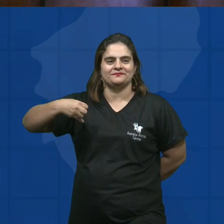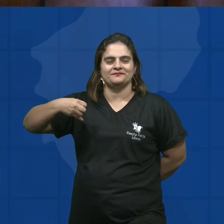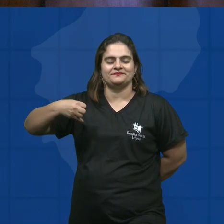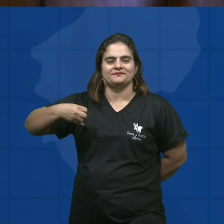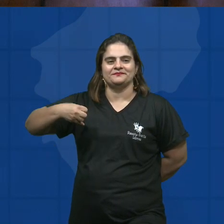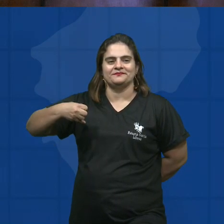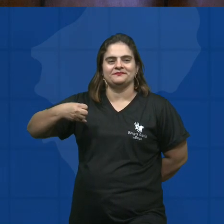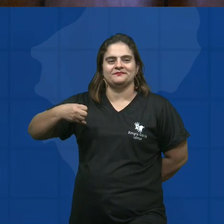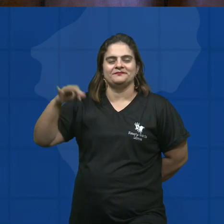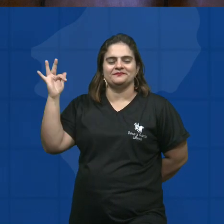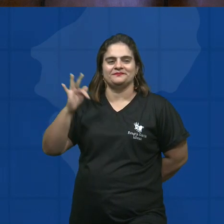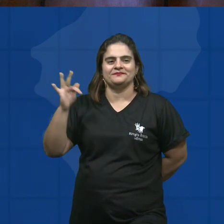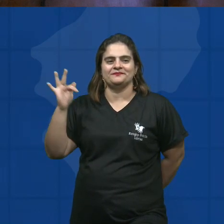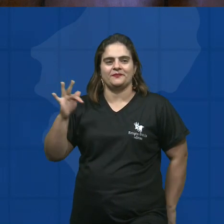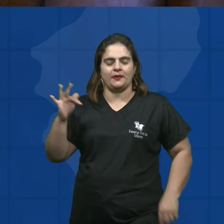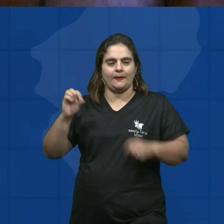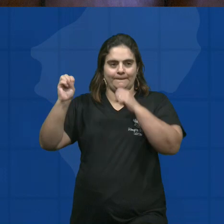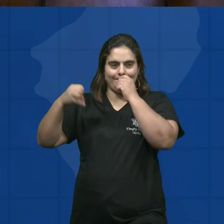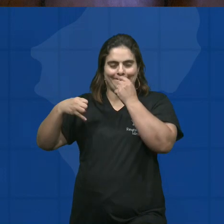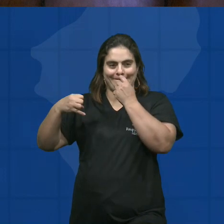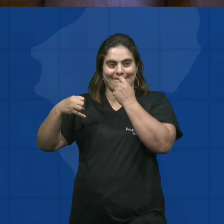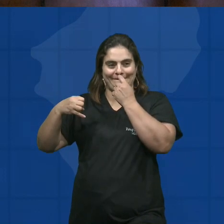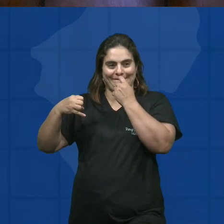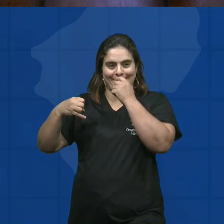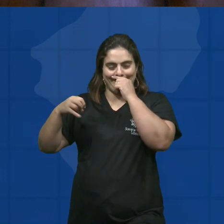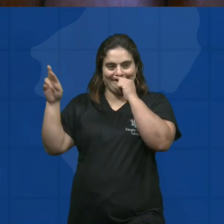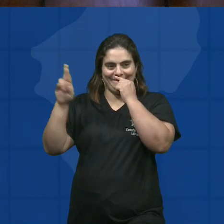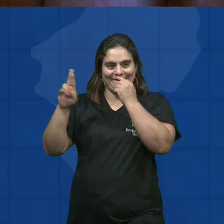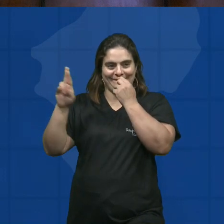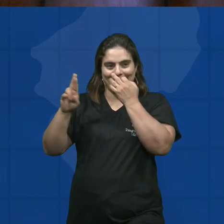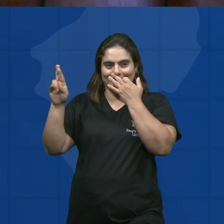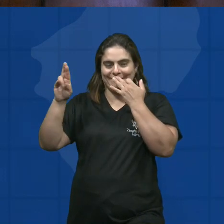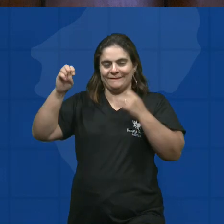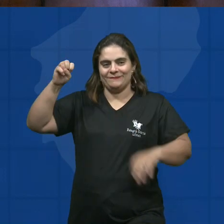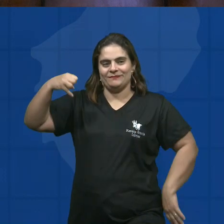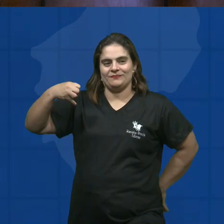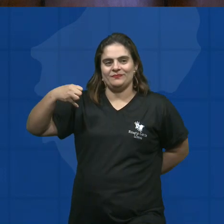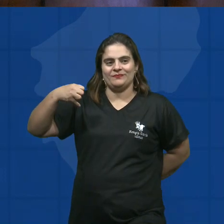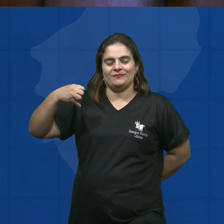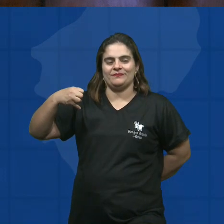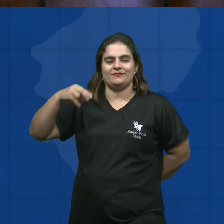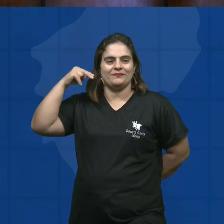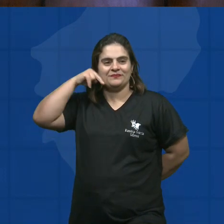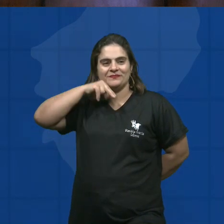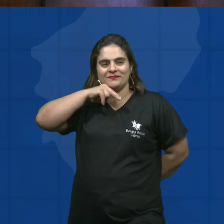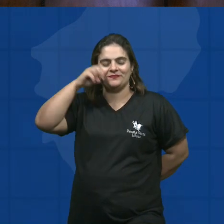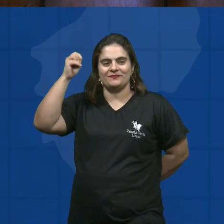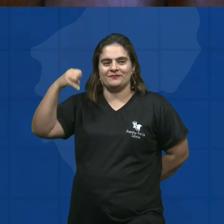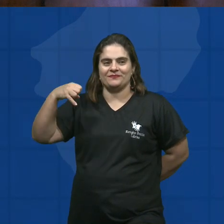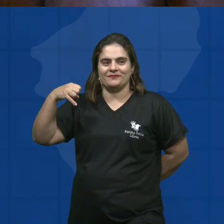vereador Agente Federal Júnior Fefe, vereador Rogerinho, vereador doutor Nechard,